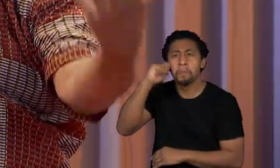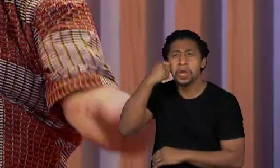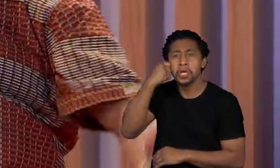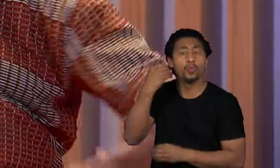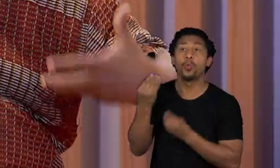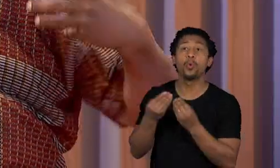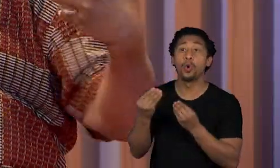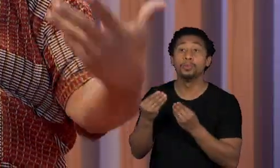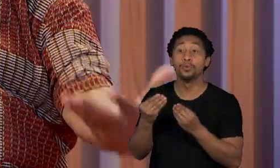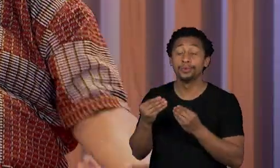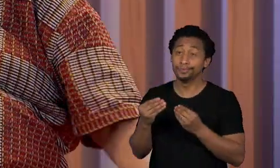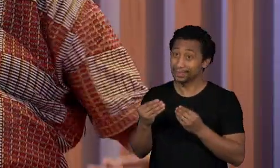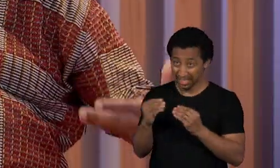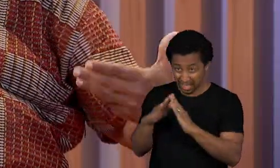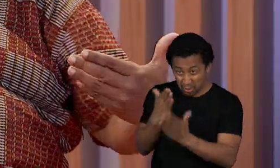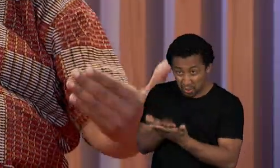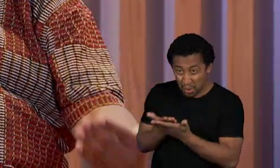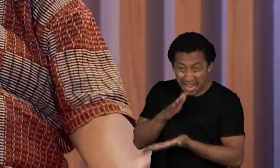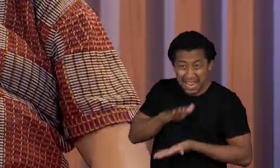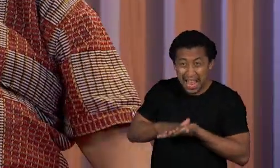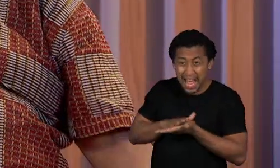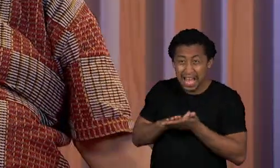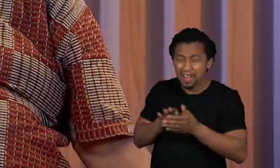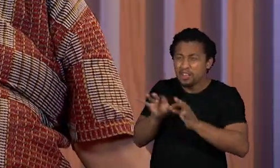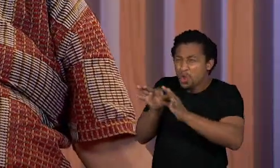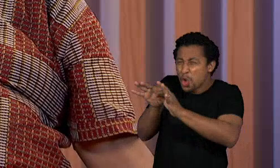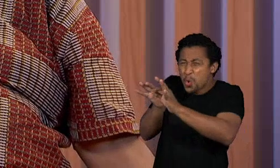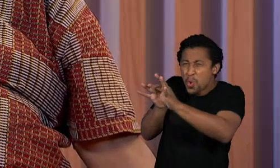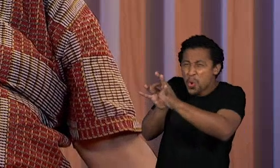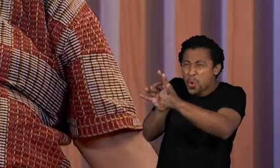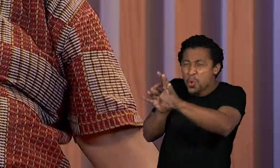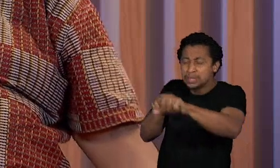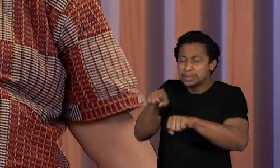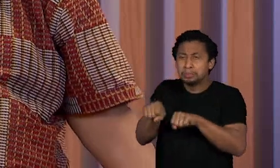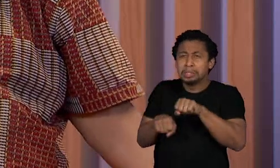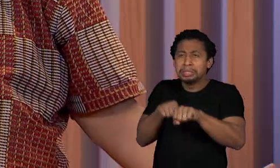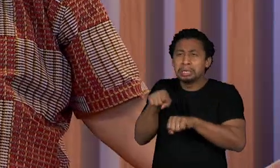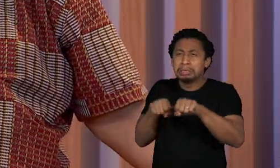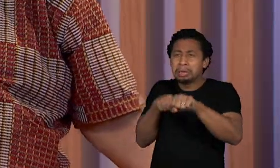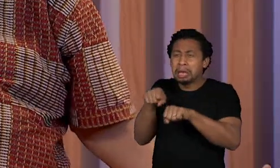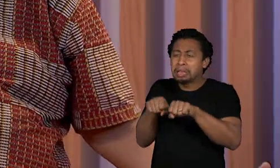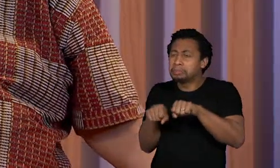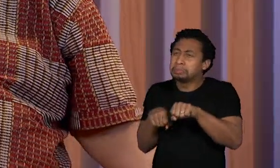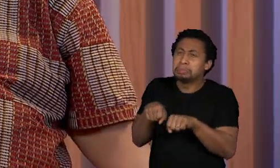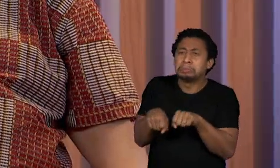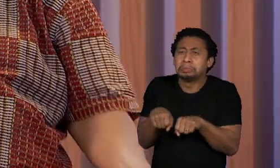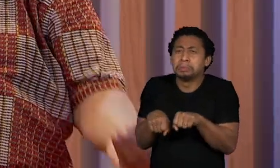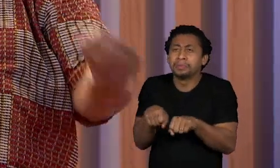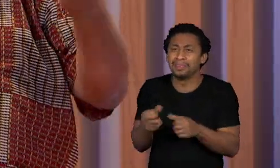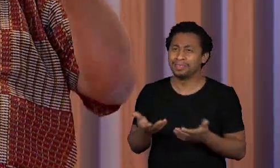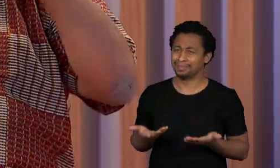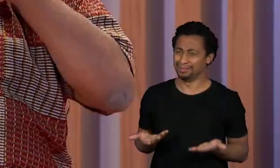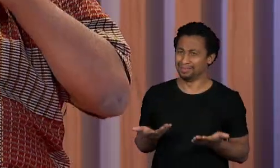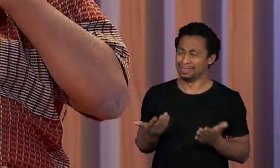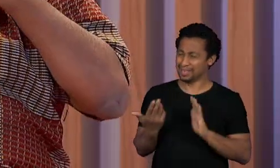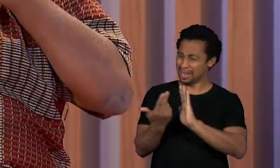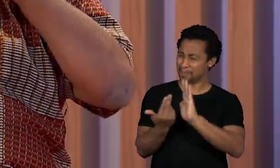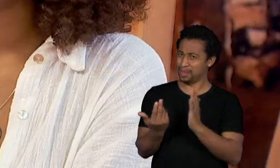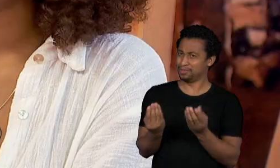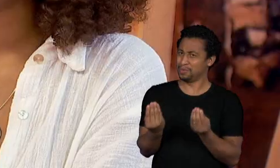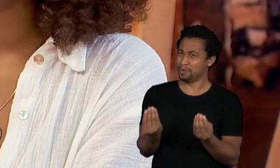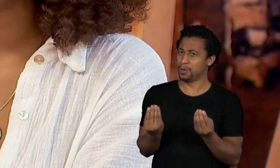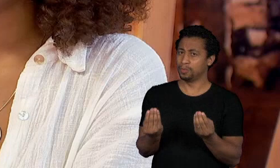passa muito tempo da nossa infância sendo invisível. Então, como é que a gente vai poder saber quem